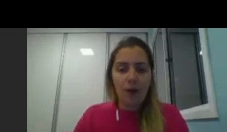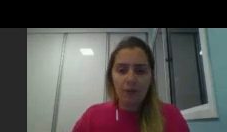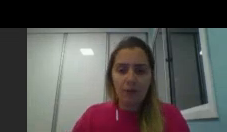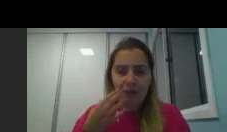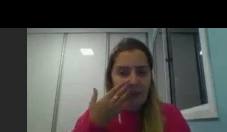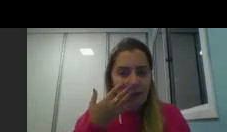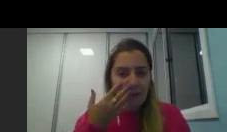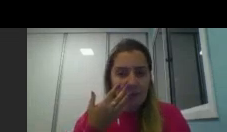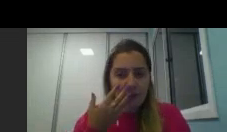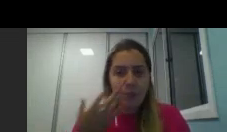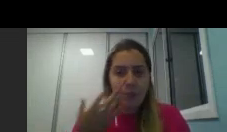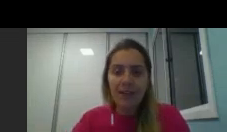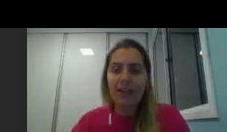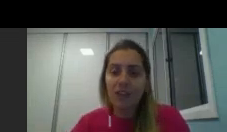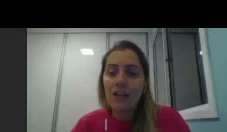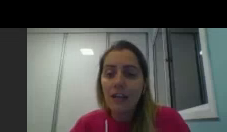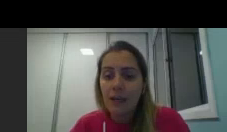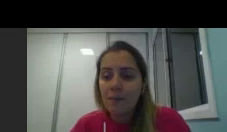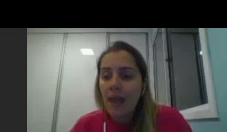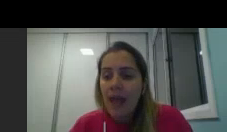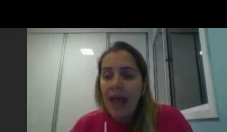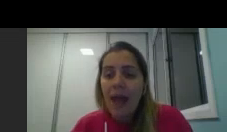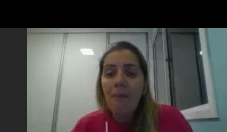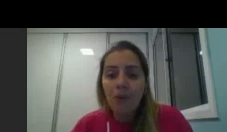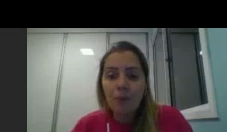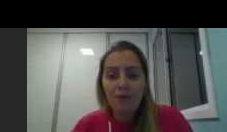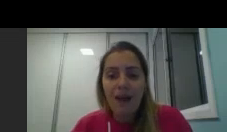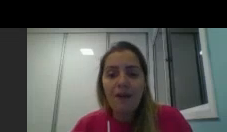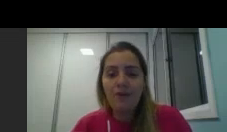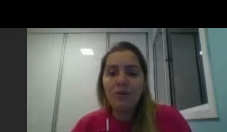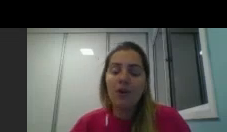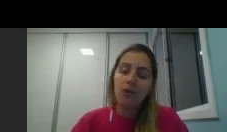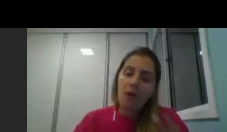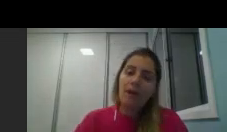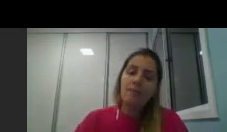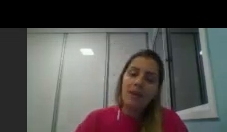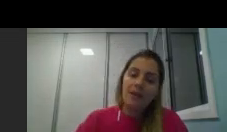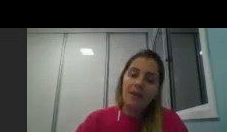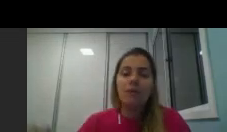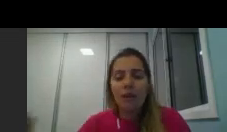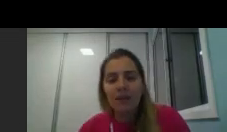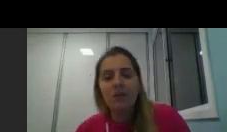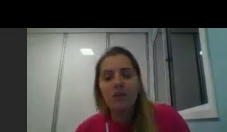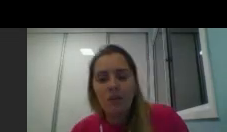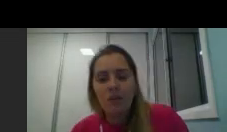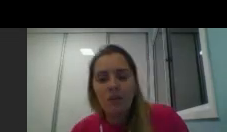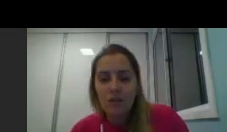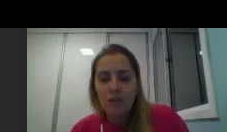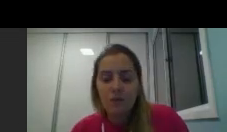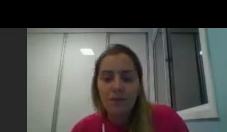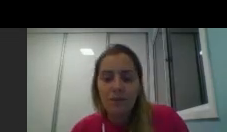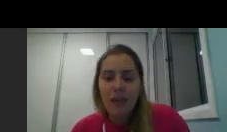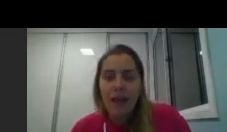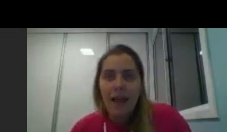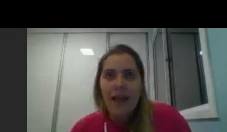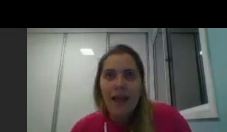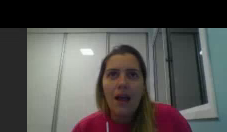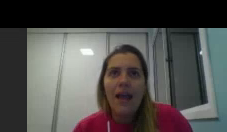qualquer histórico na família de polidactilia, é muito provável que ou no meu gameta ou no gameta do meu